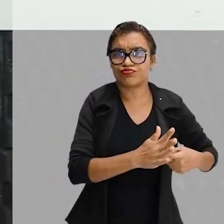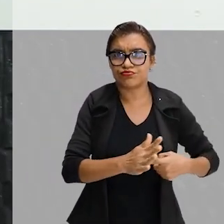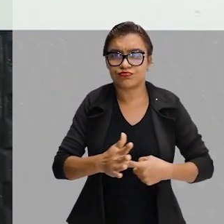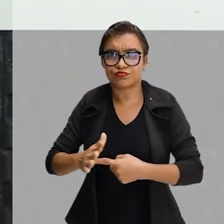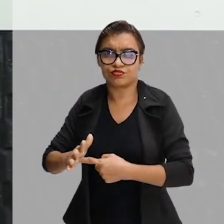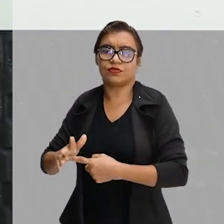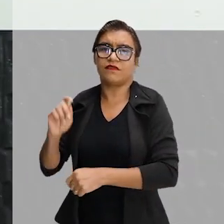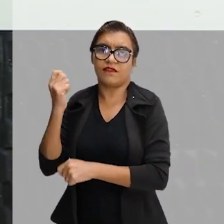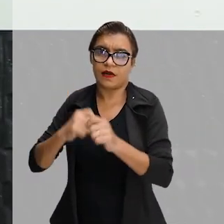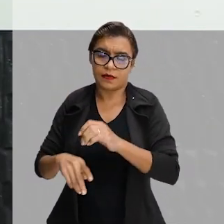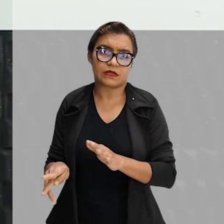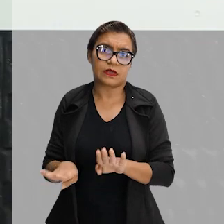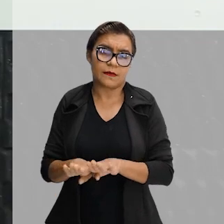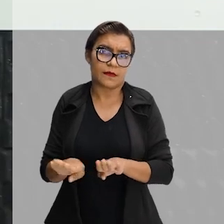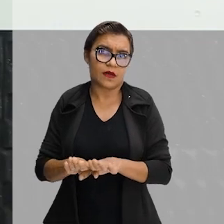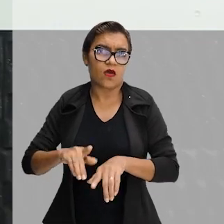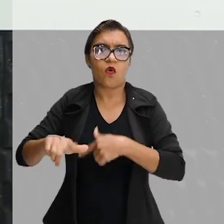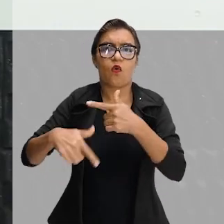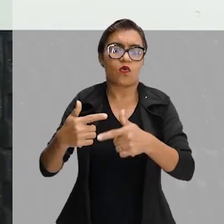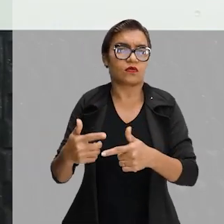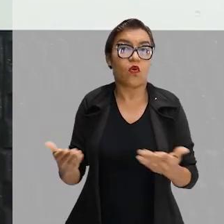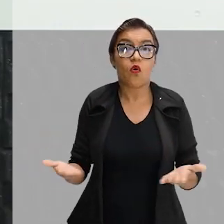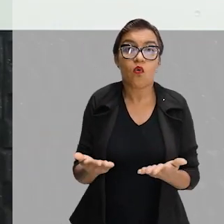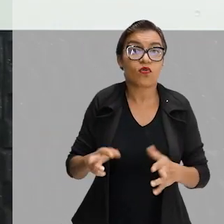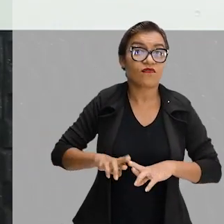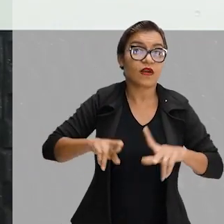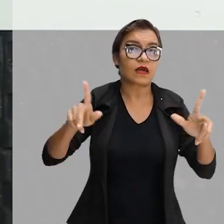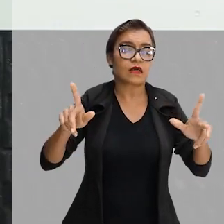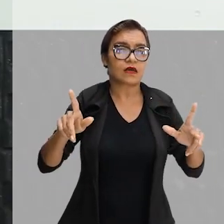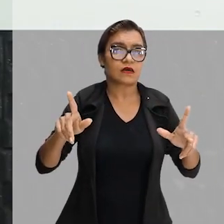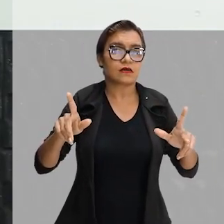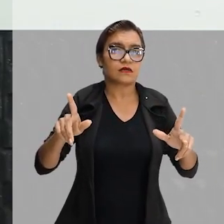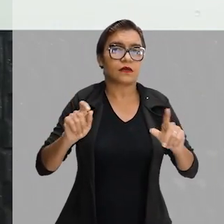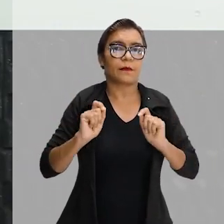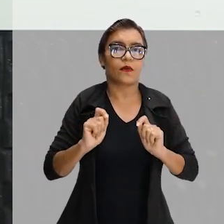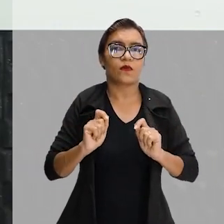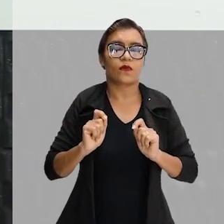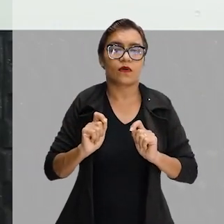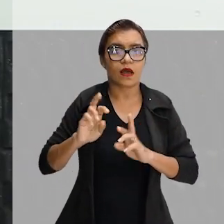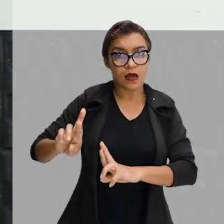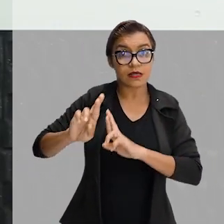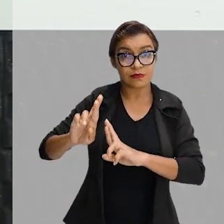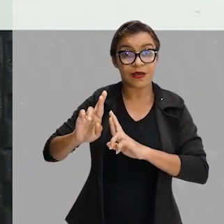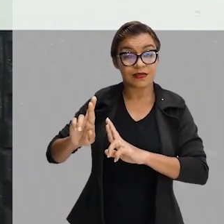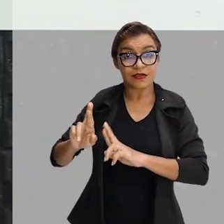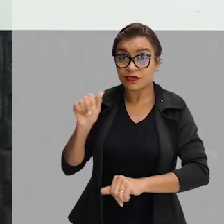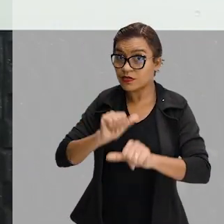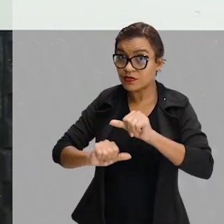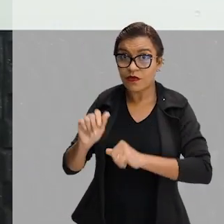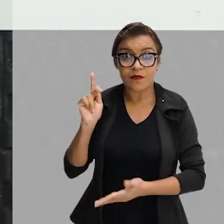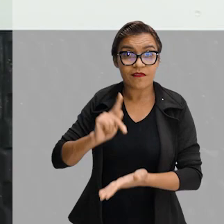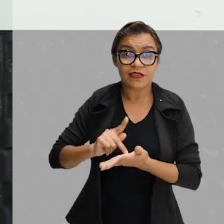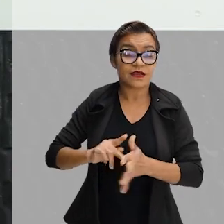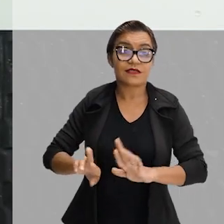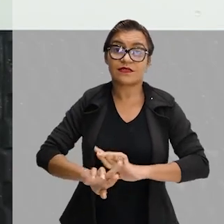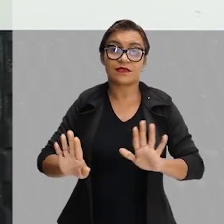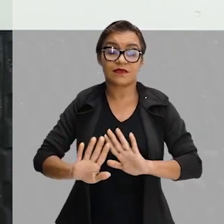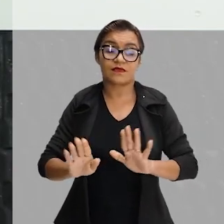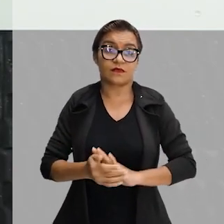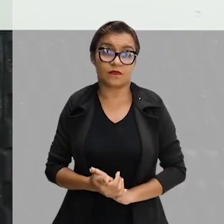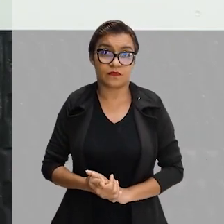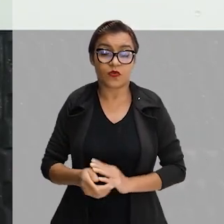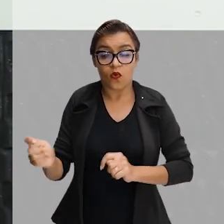veja, isso aqui já não existe mais. Por quê? Porque a expectativa não se transformou em realidade. O mercado brasileiro não